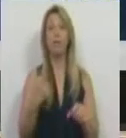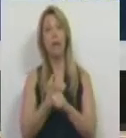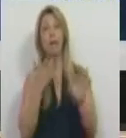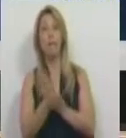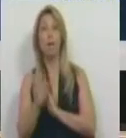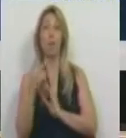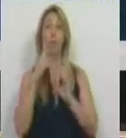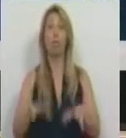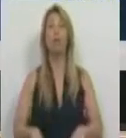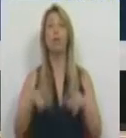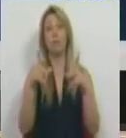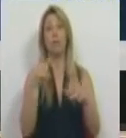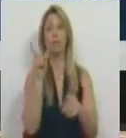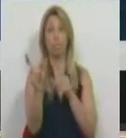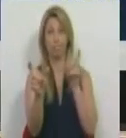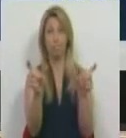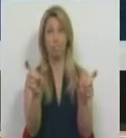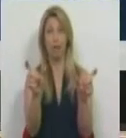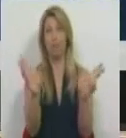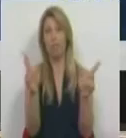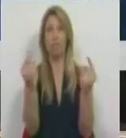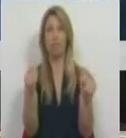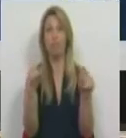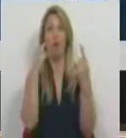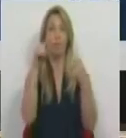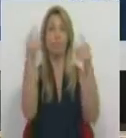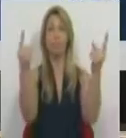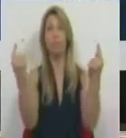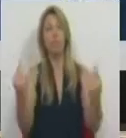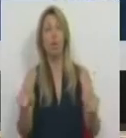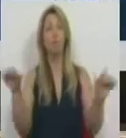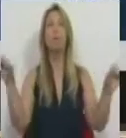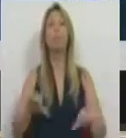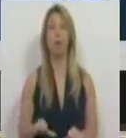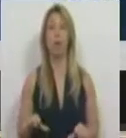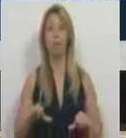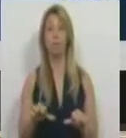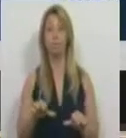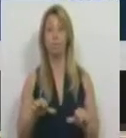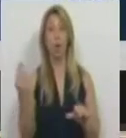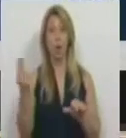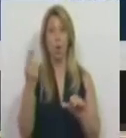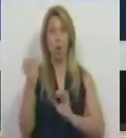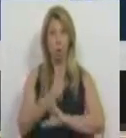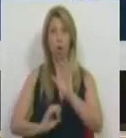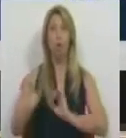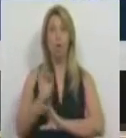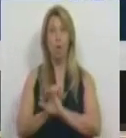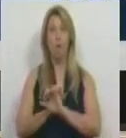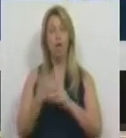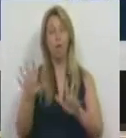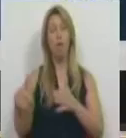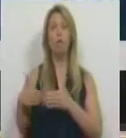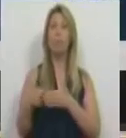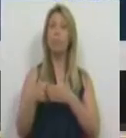ou crescimento são palavras meramente ornamentais. Pior, a União Europeia está em